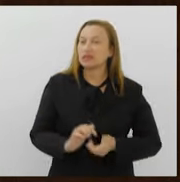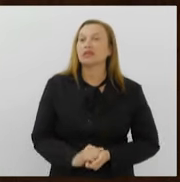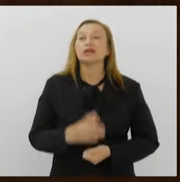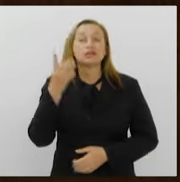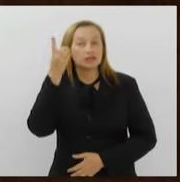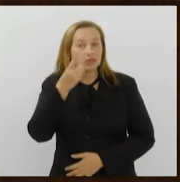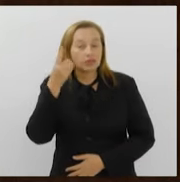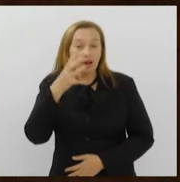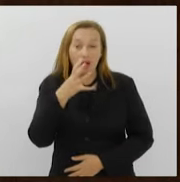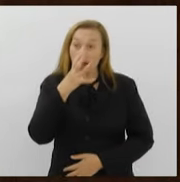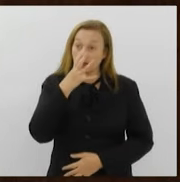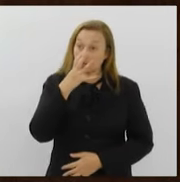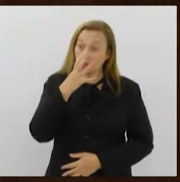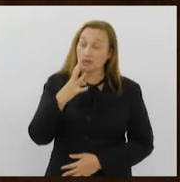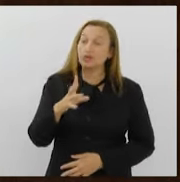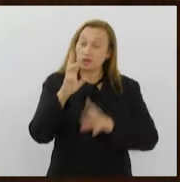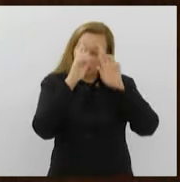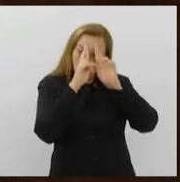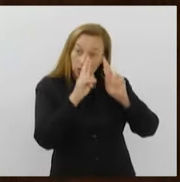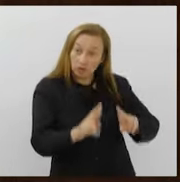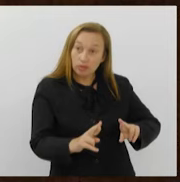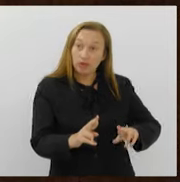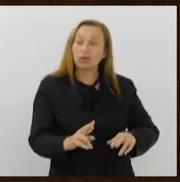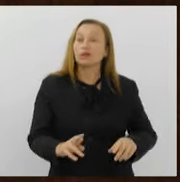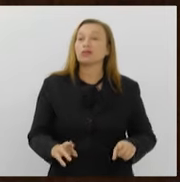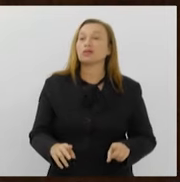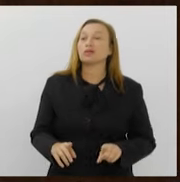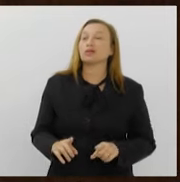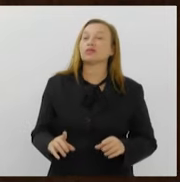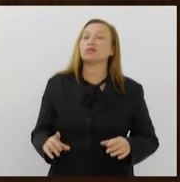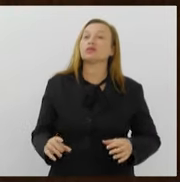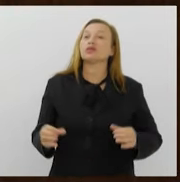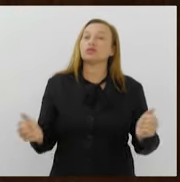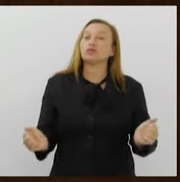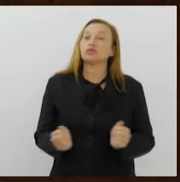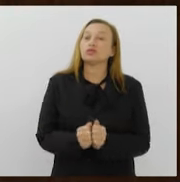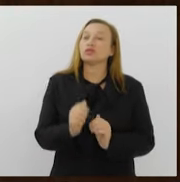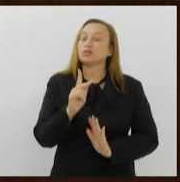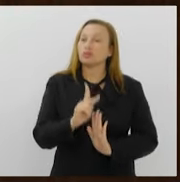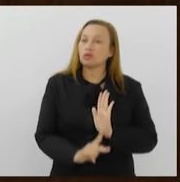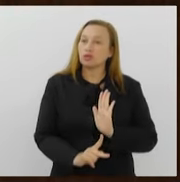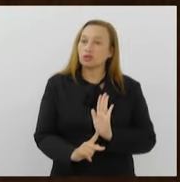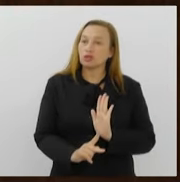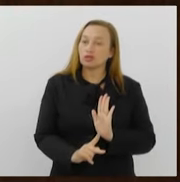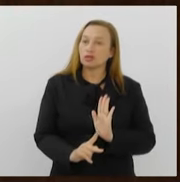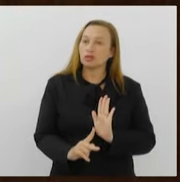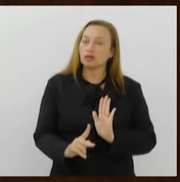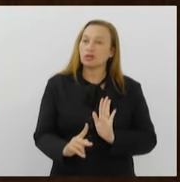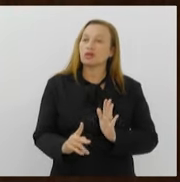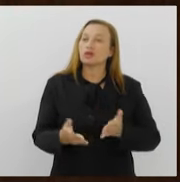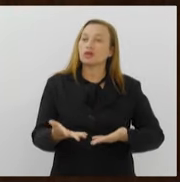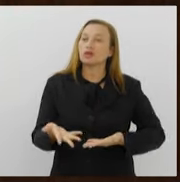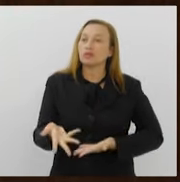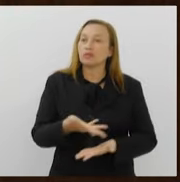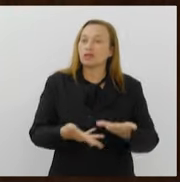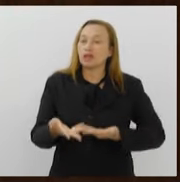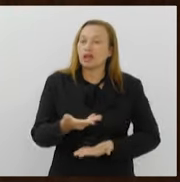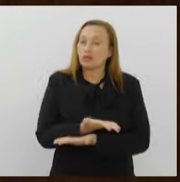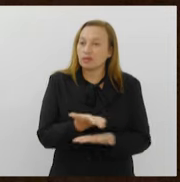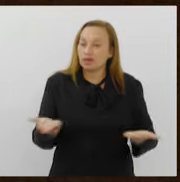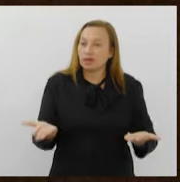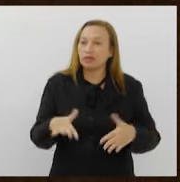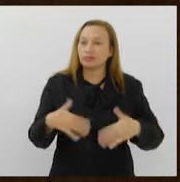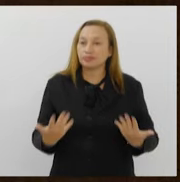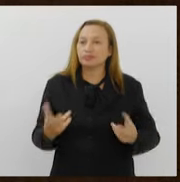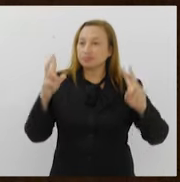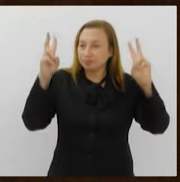deputados que eu admiro, deputados que eu respeito, como coautores desse projeto, que faço questão de dividir com cada um. Então, e quanto a